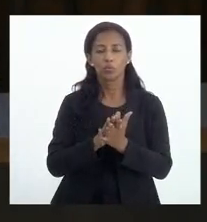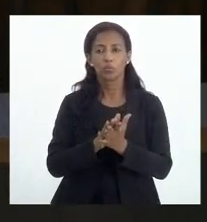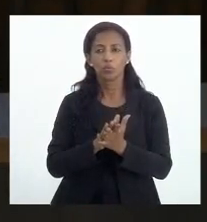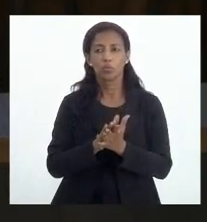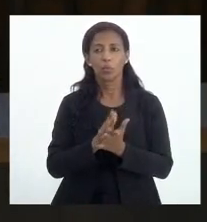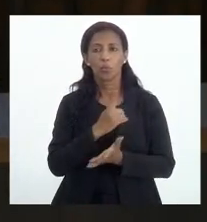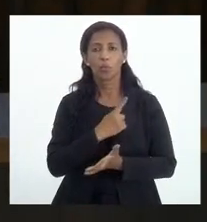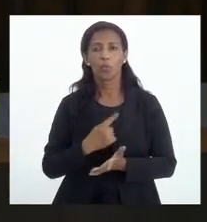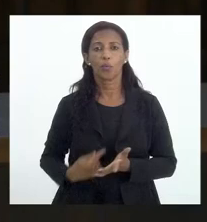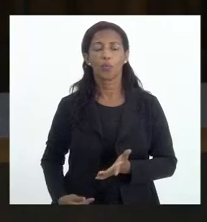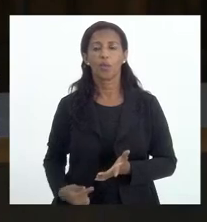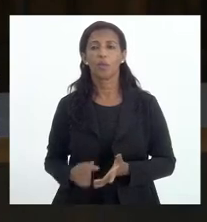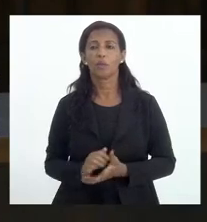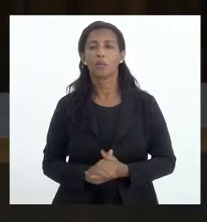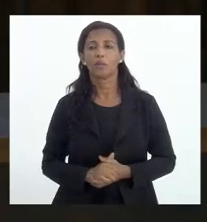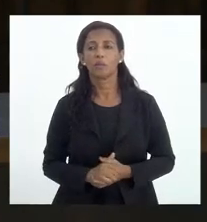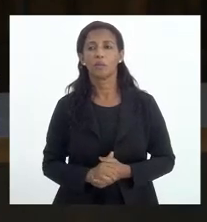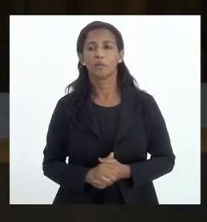o governo